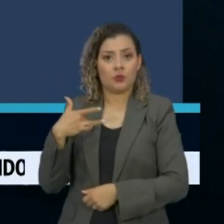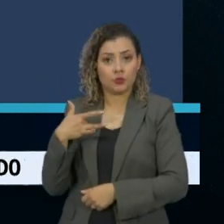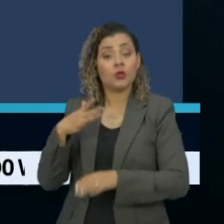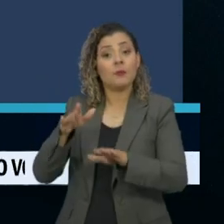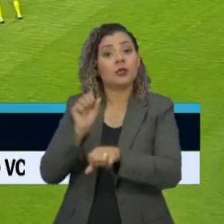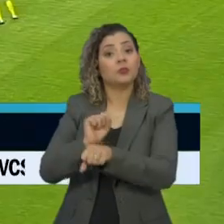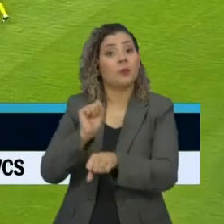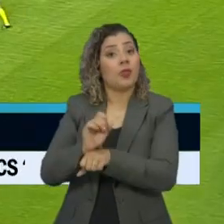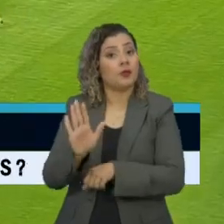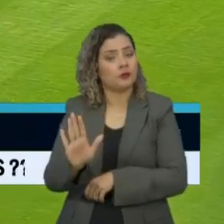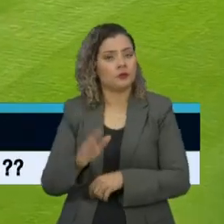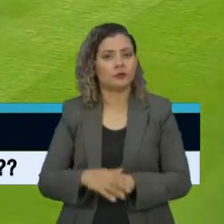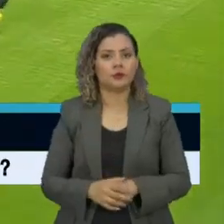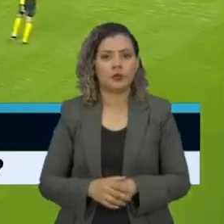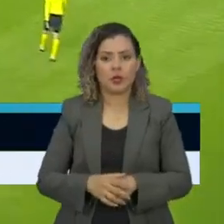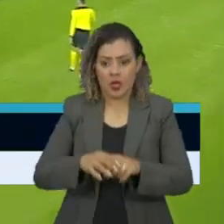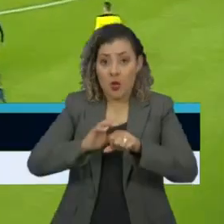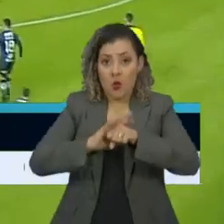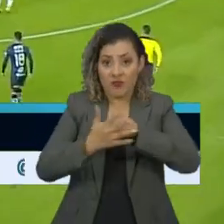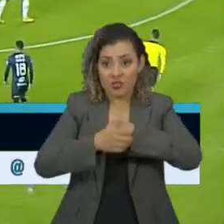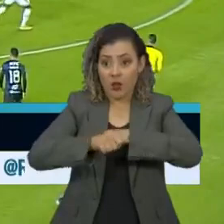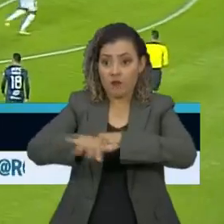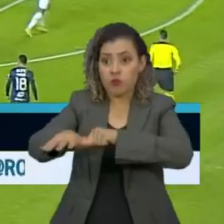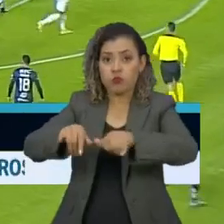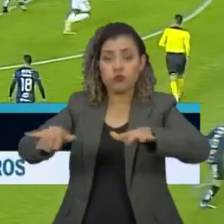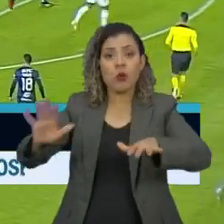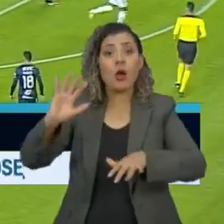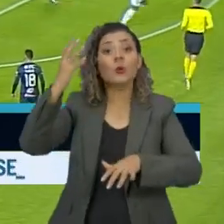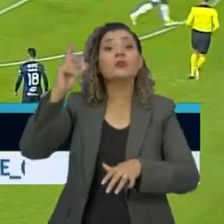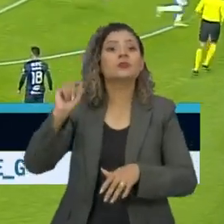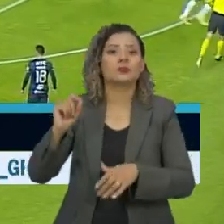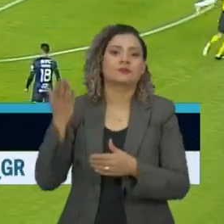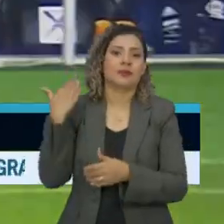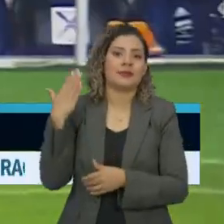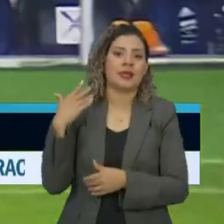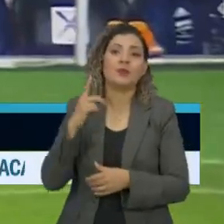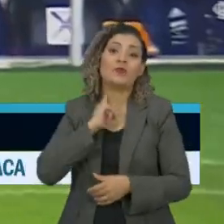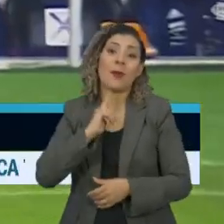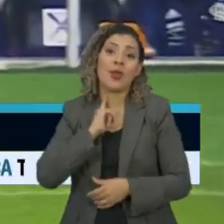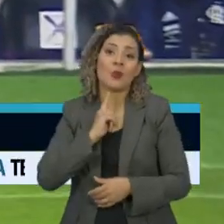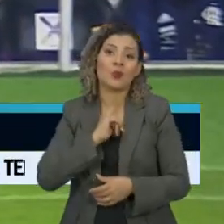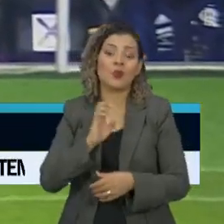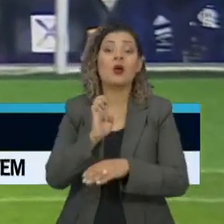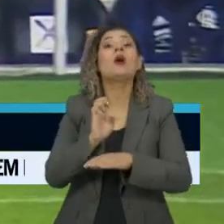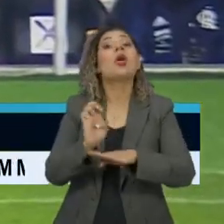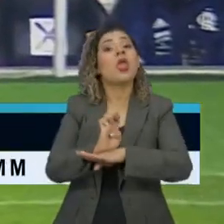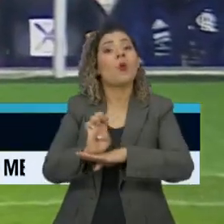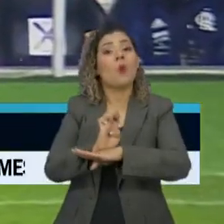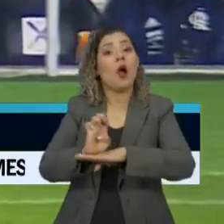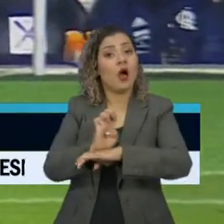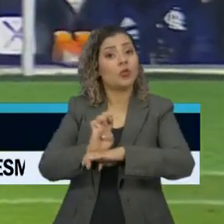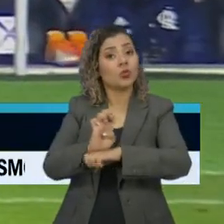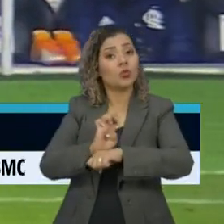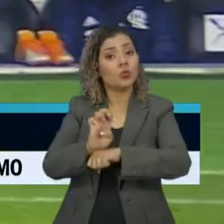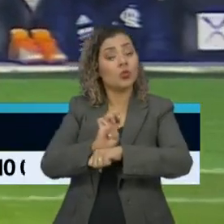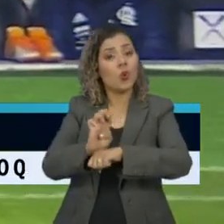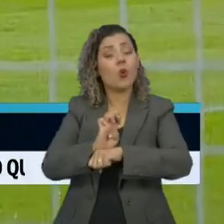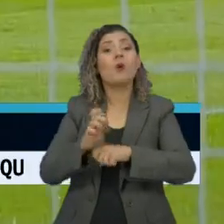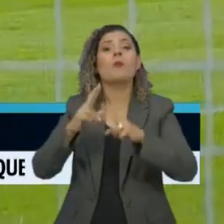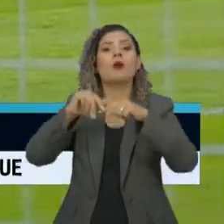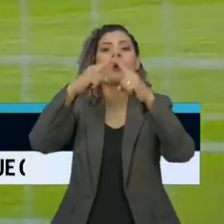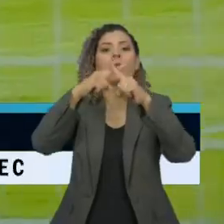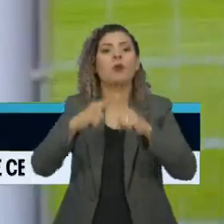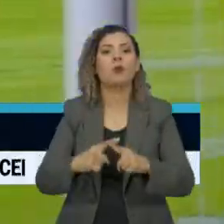cabe recurso. O surto de Covid-19 aconteceu durante a passagem do time pelo Equador em 2 jogos pela